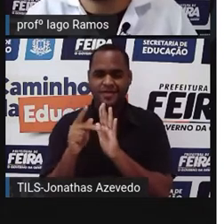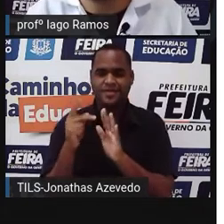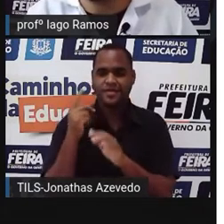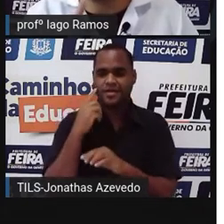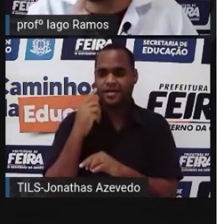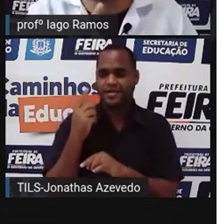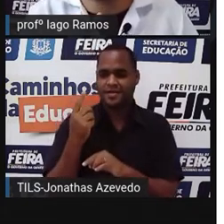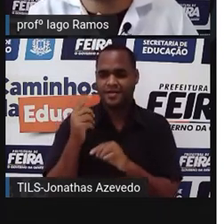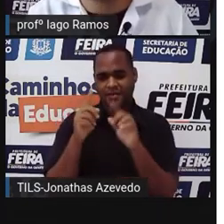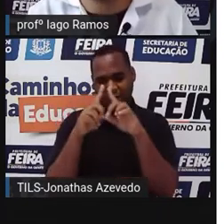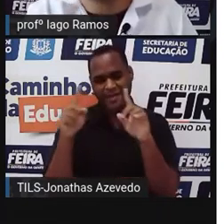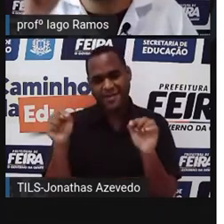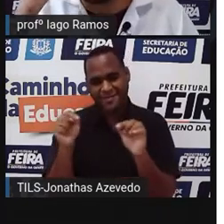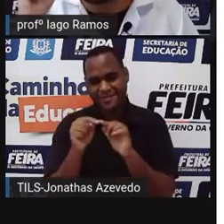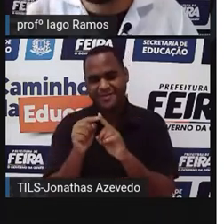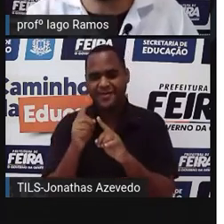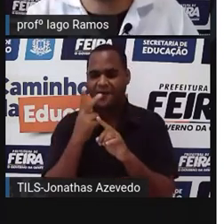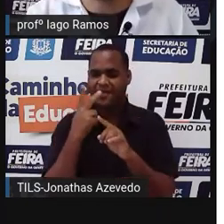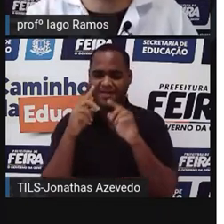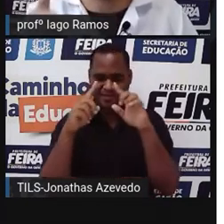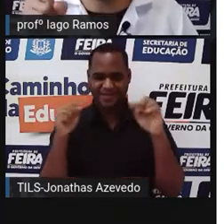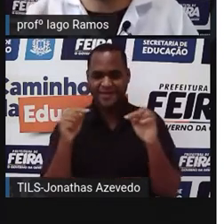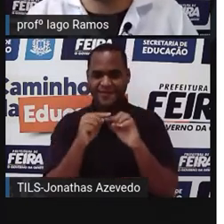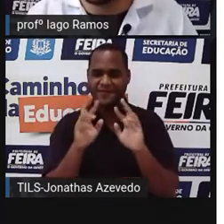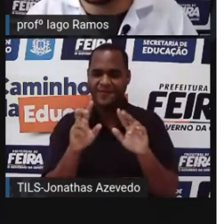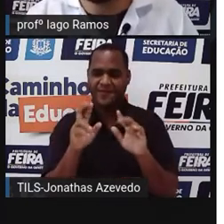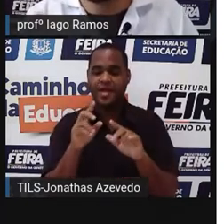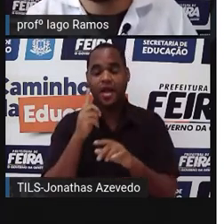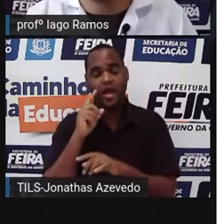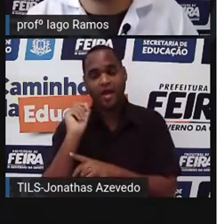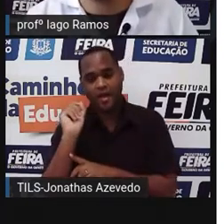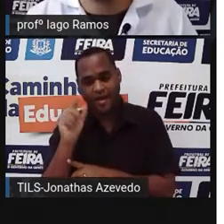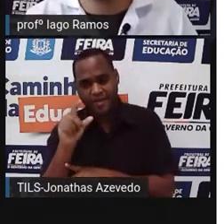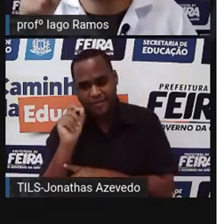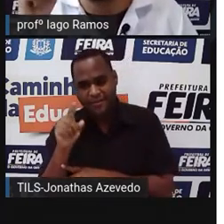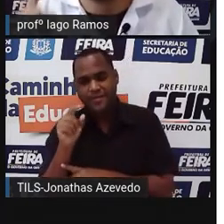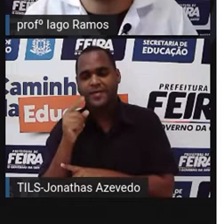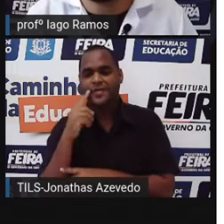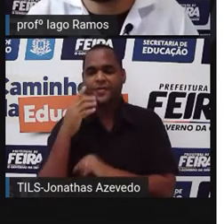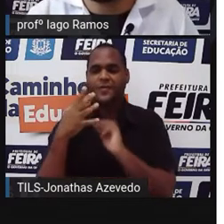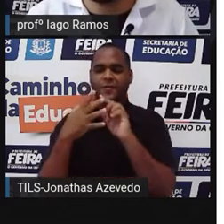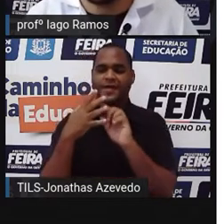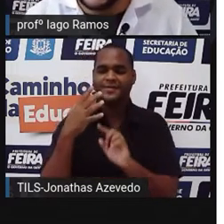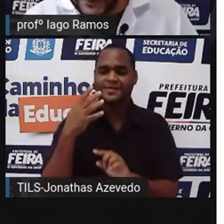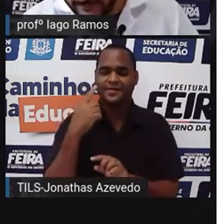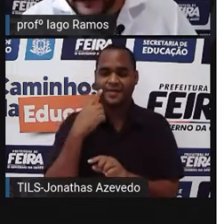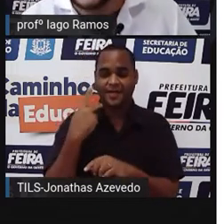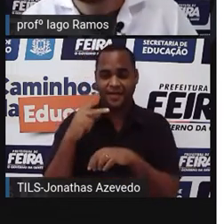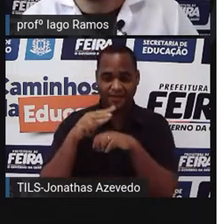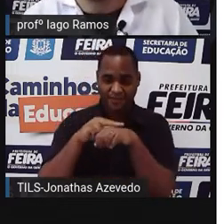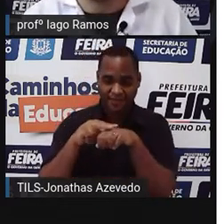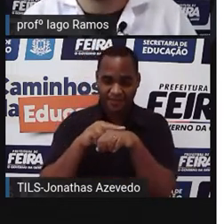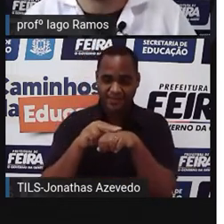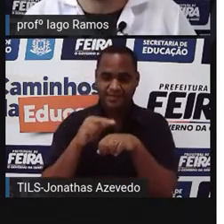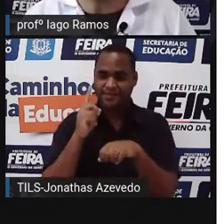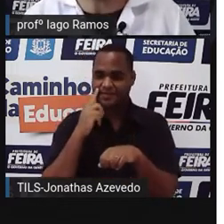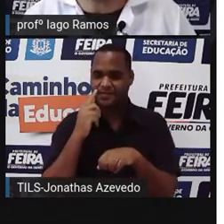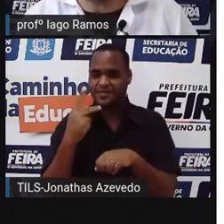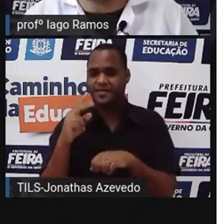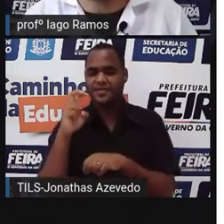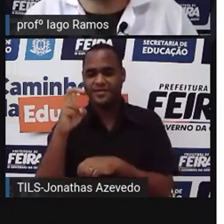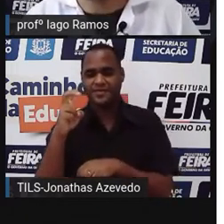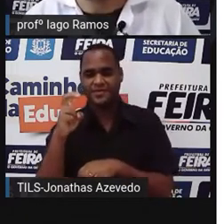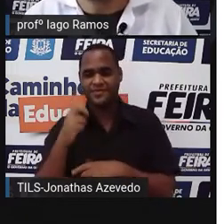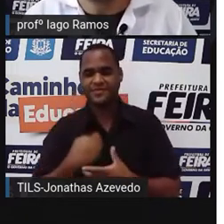quadrado, eu falei triângulo, mas é quadrado, né? Quadrado azul, lados 4, quadrado verde, lados